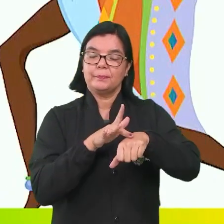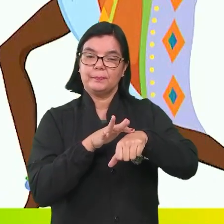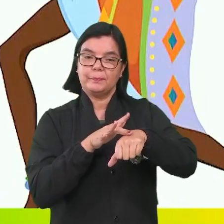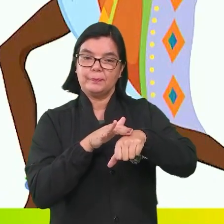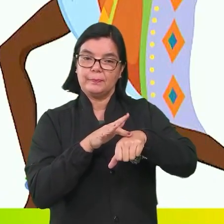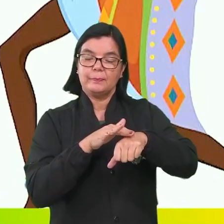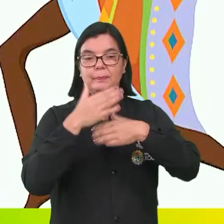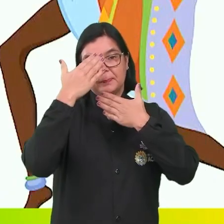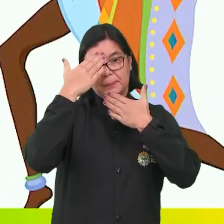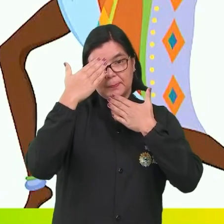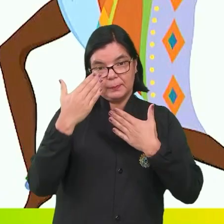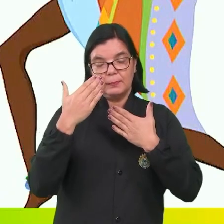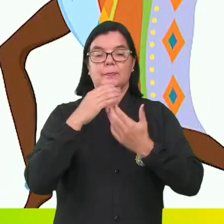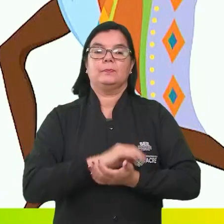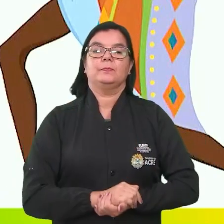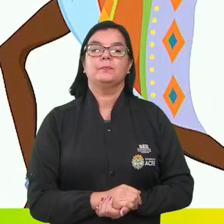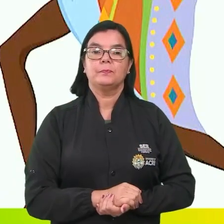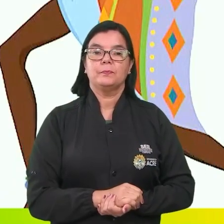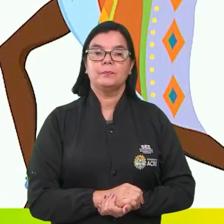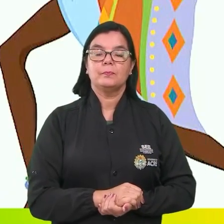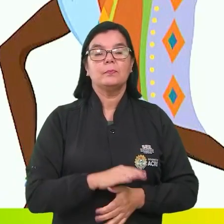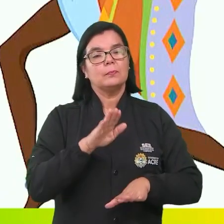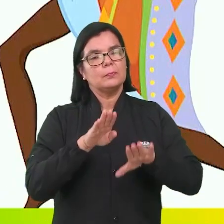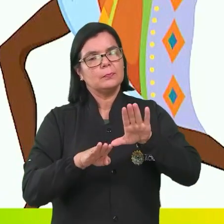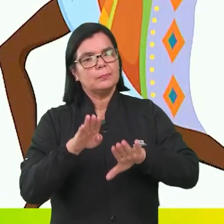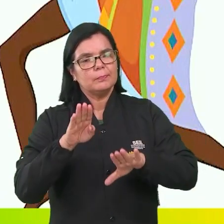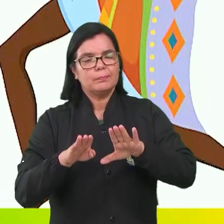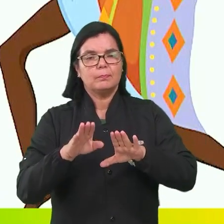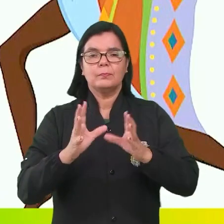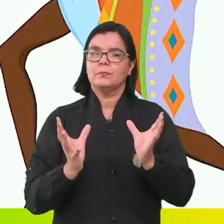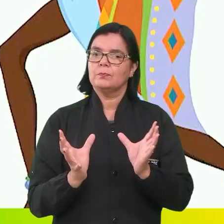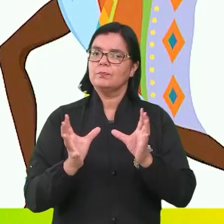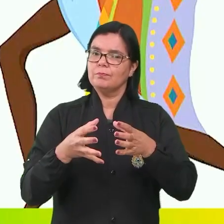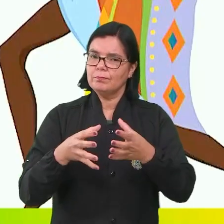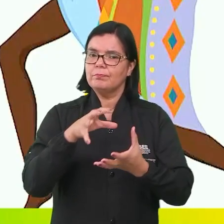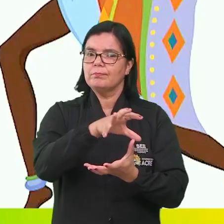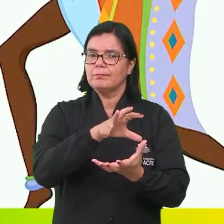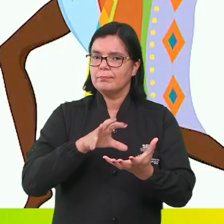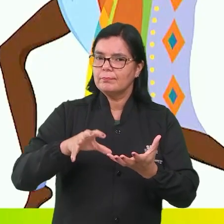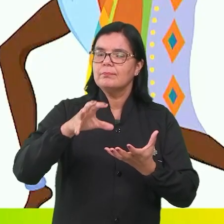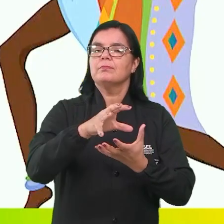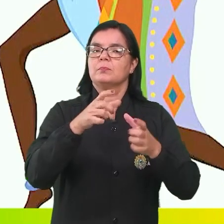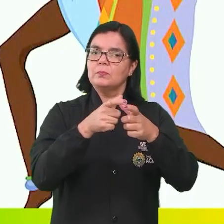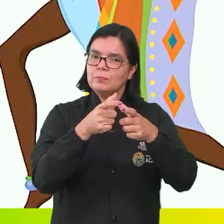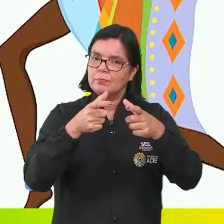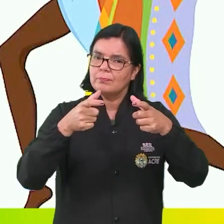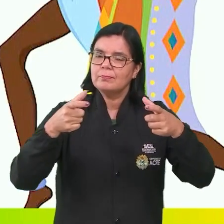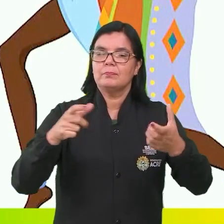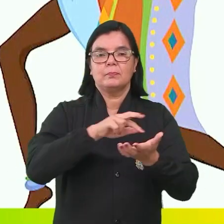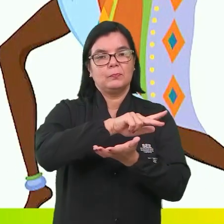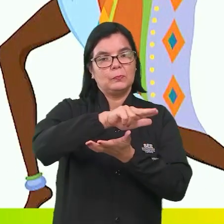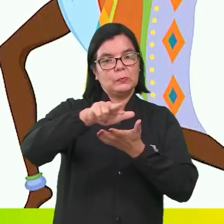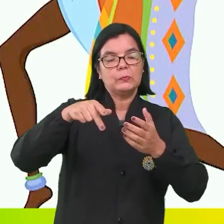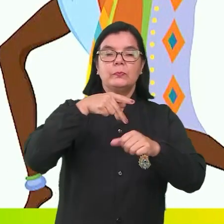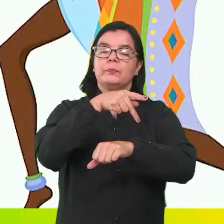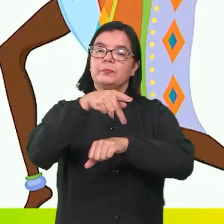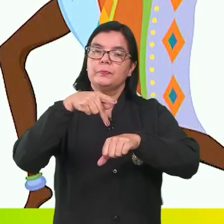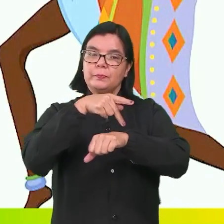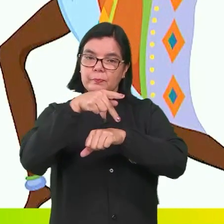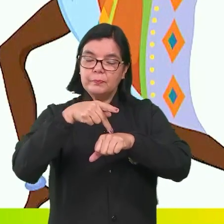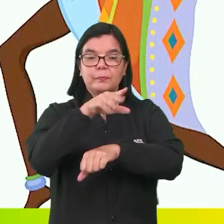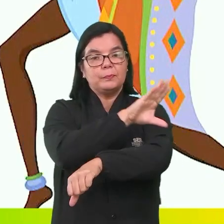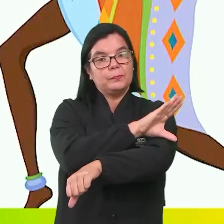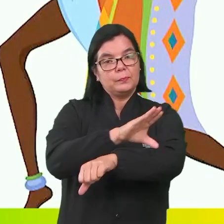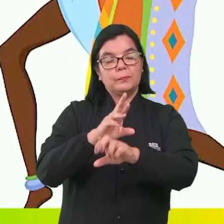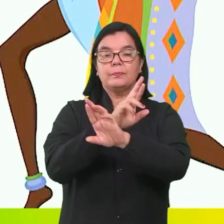e agradecimentos. E apesar do continente africano ter uma grande extensão com diversos países, né, e